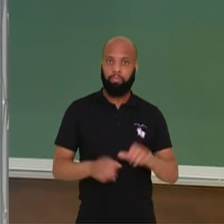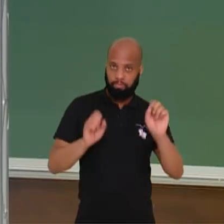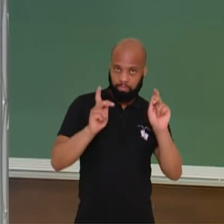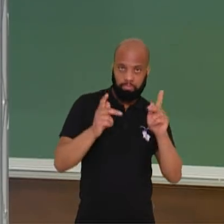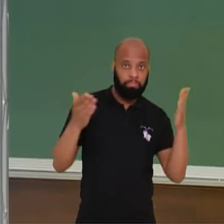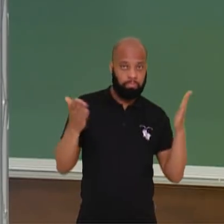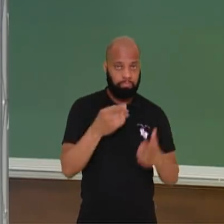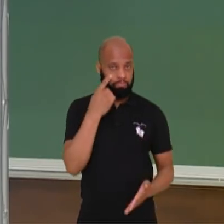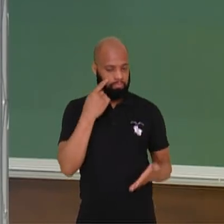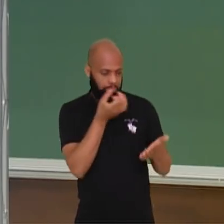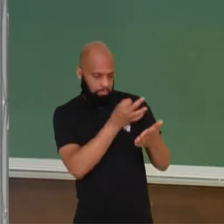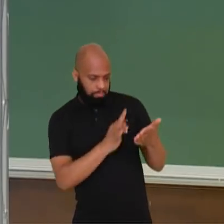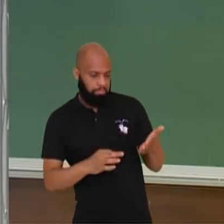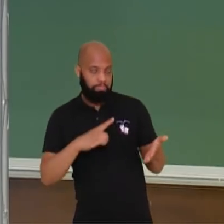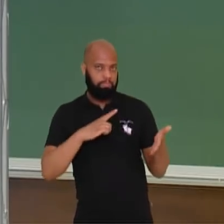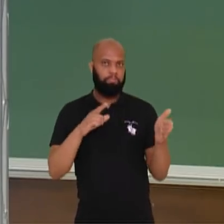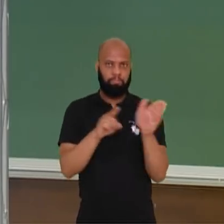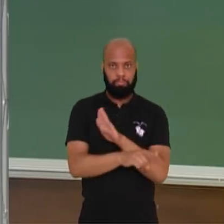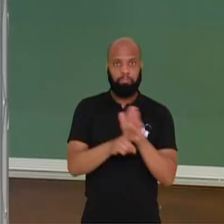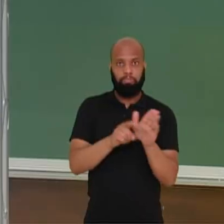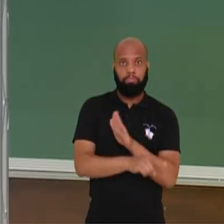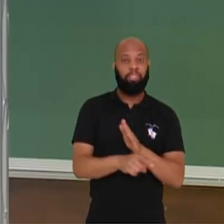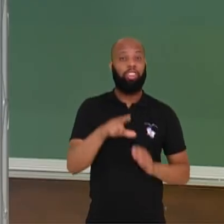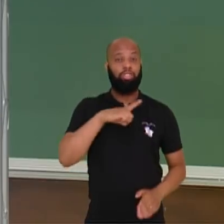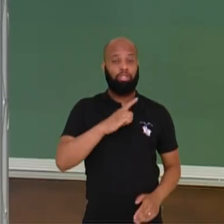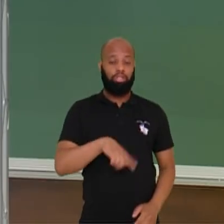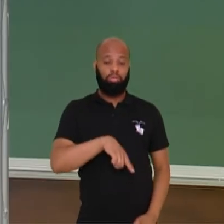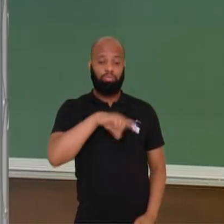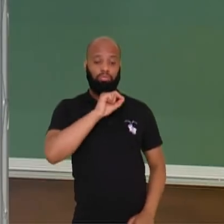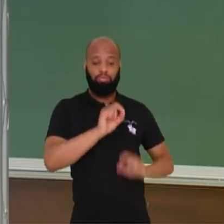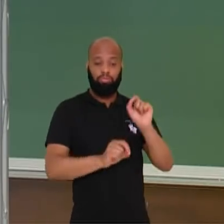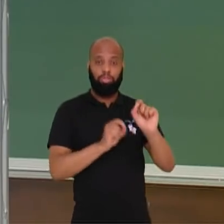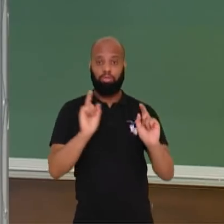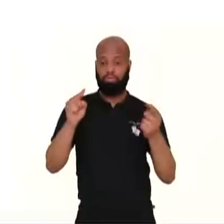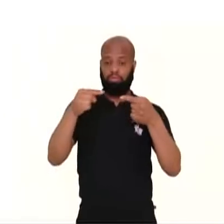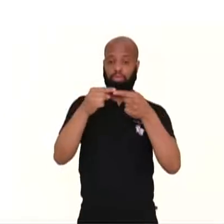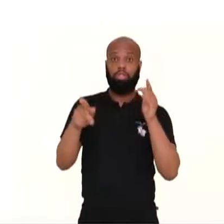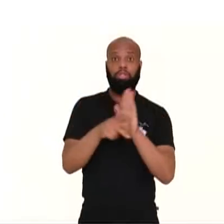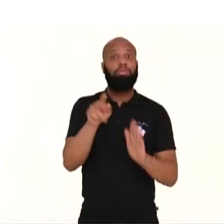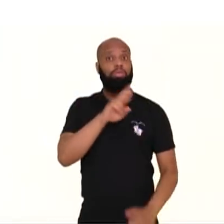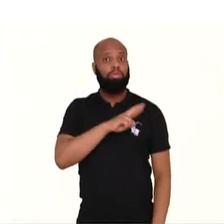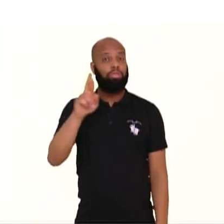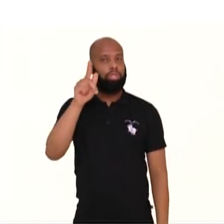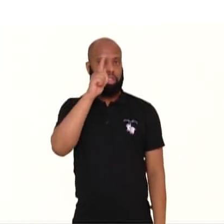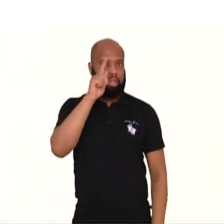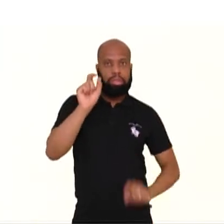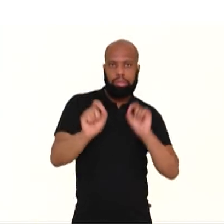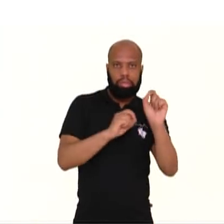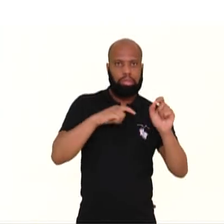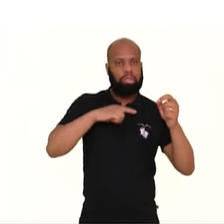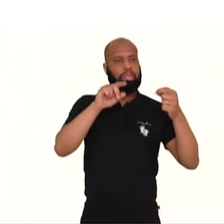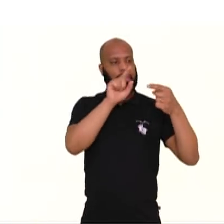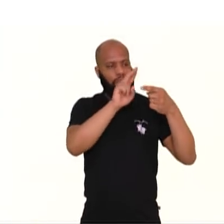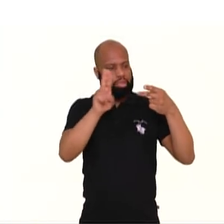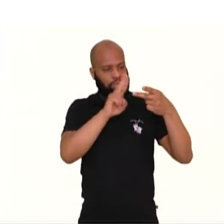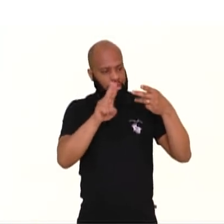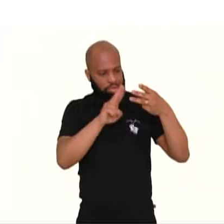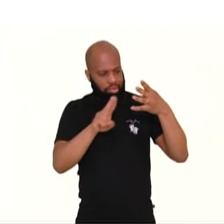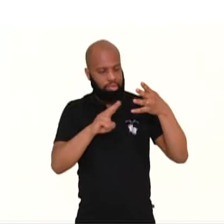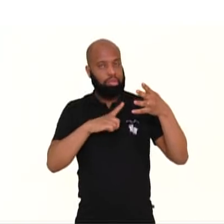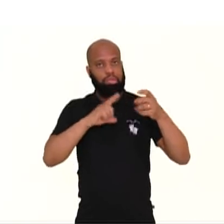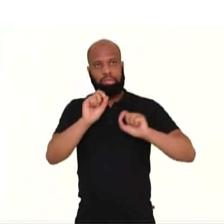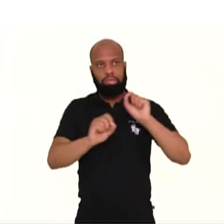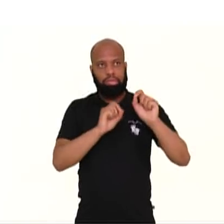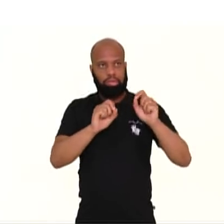Ok? Vamos à correção? A alternativa correta para a atividade número 3 está na letra D, politeísmo e